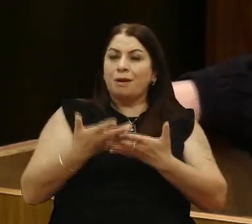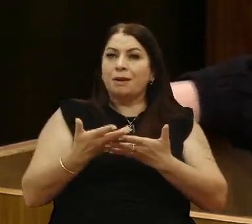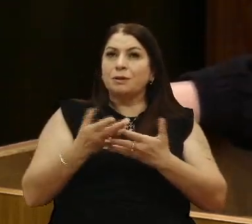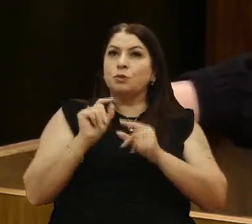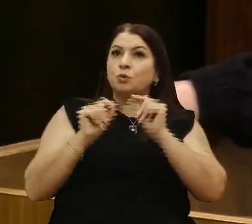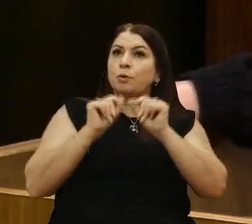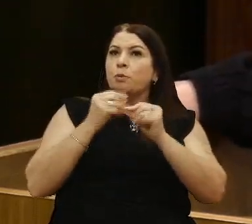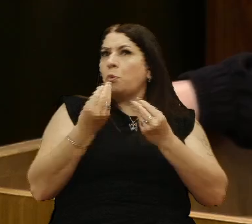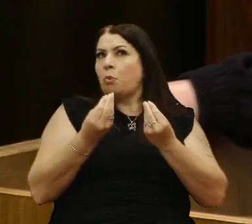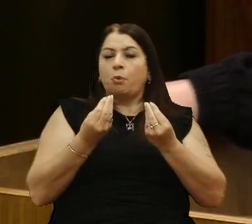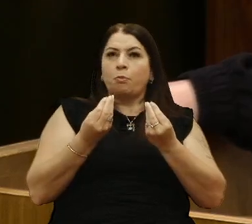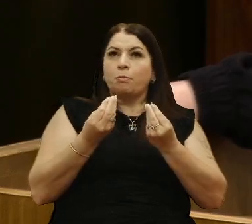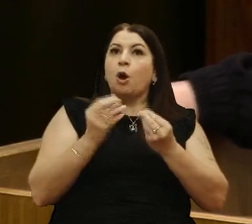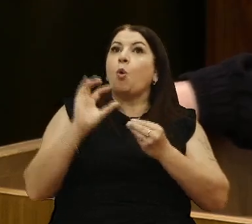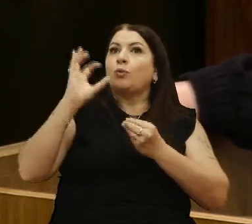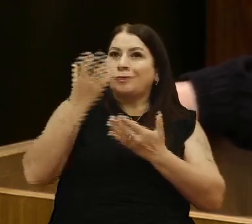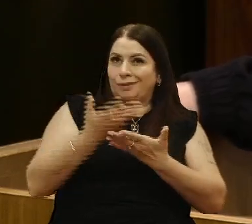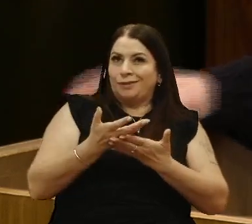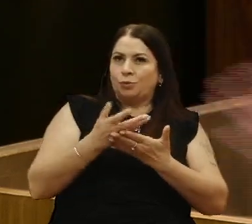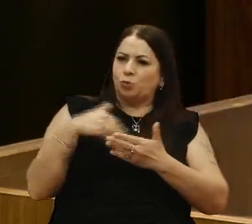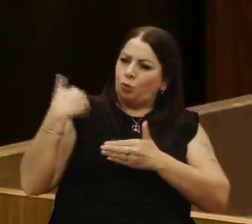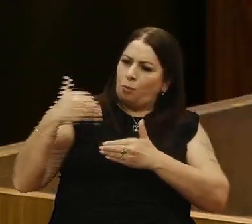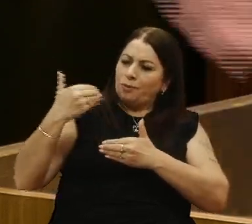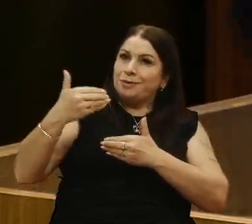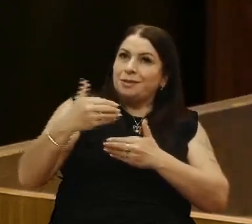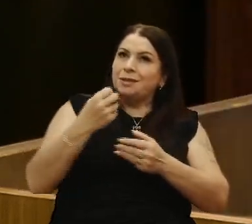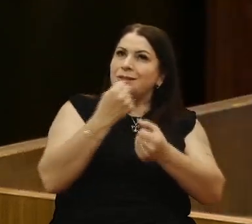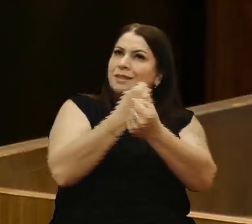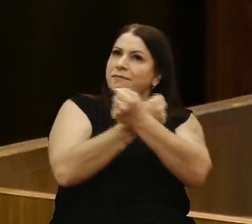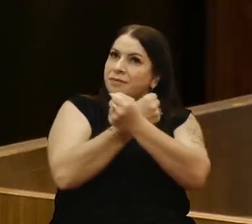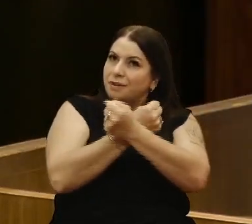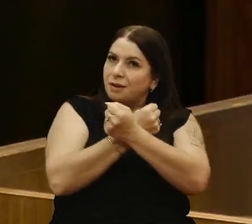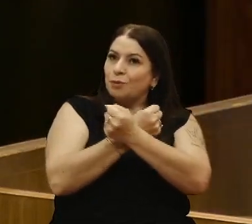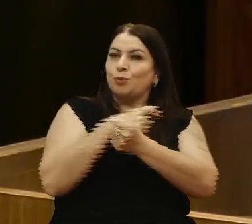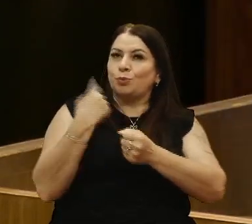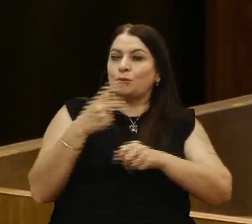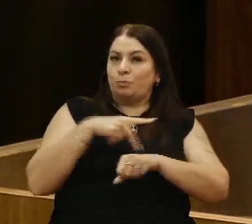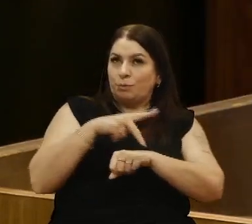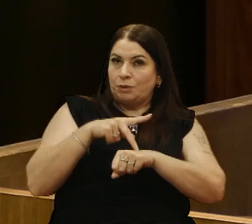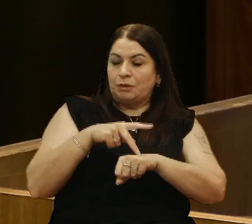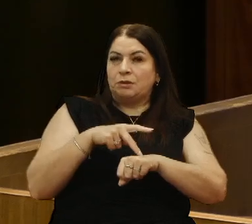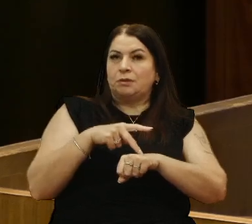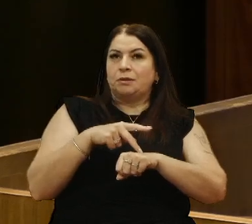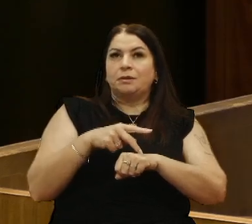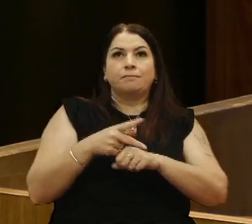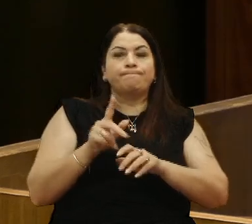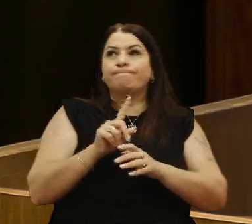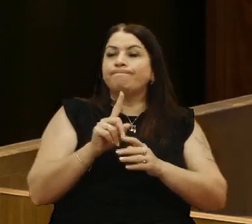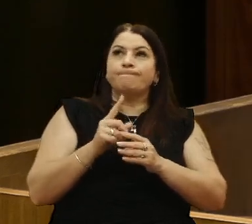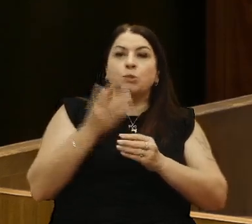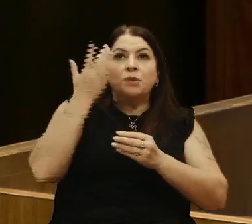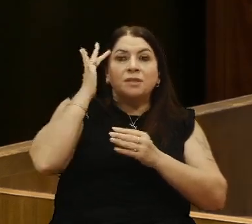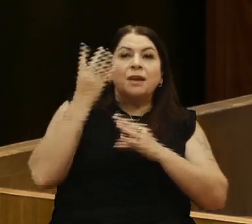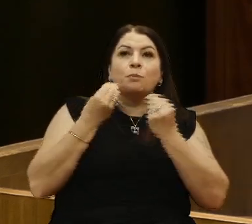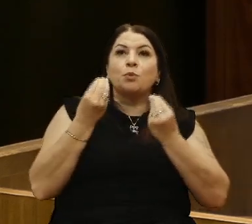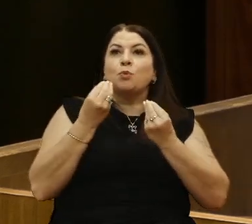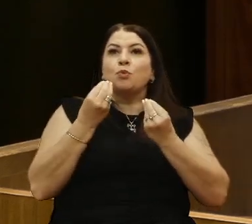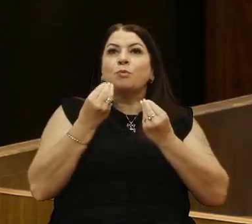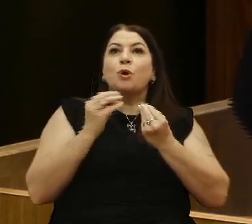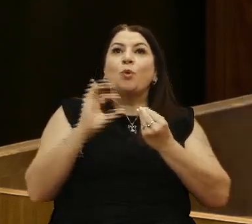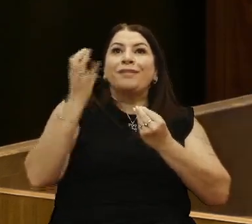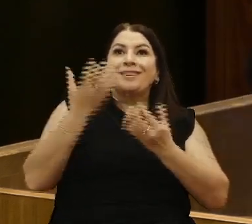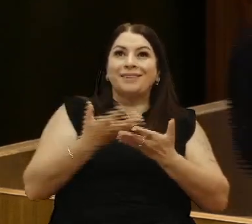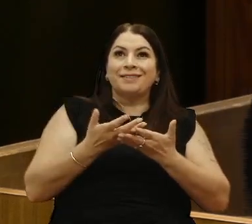sobre como ocorreu todo o processo de escravização no nosso país, mas não sabe como que